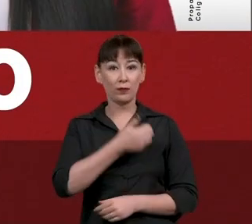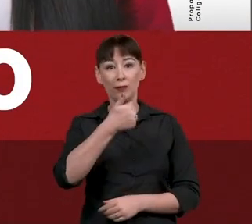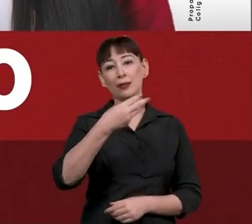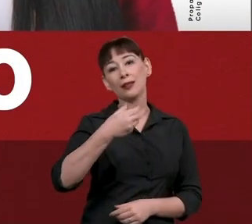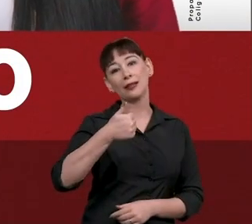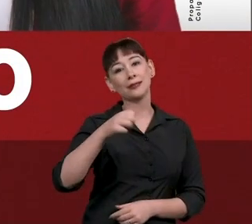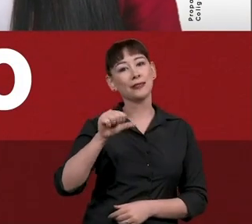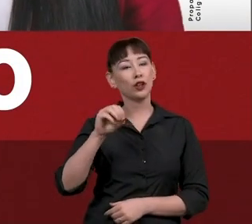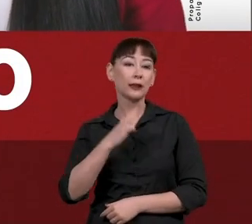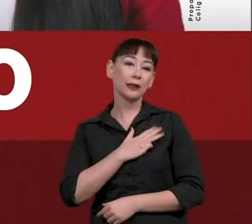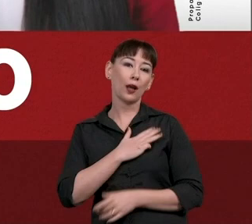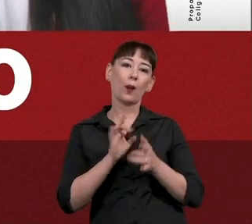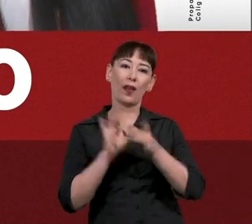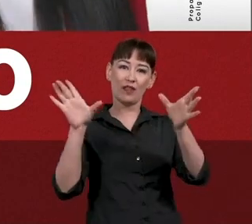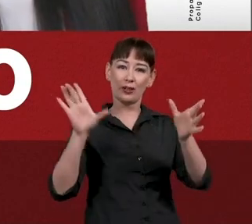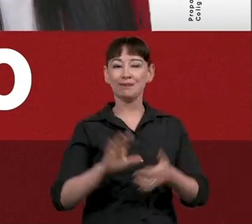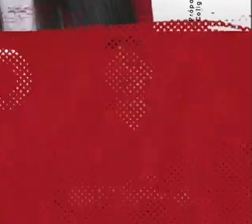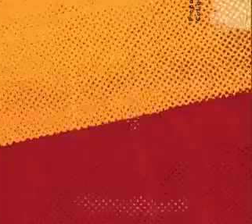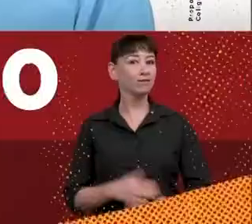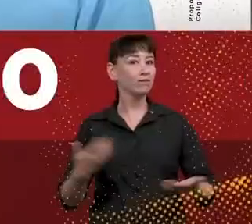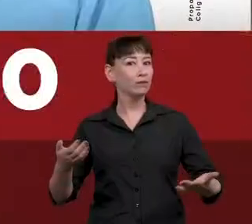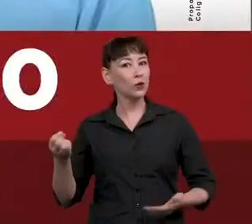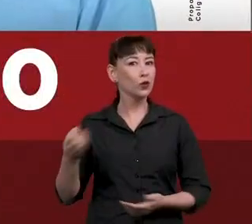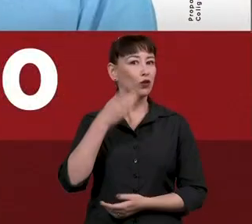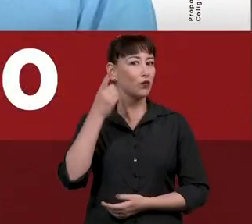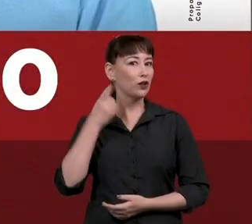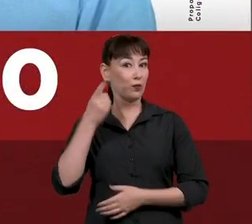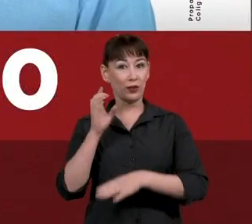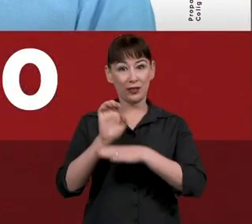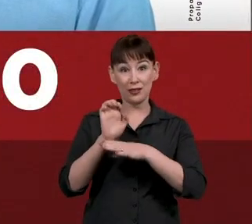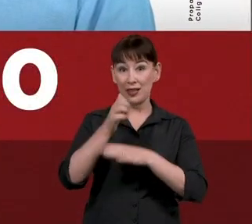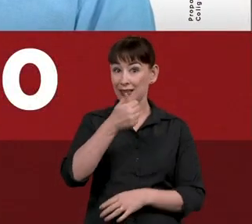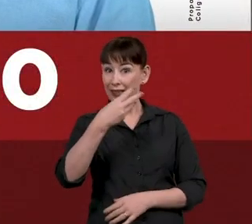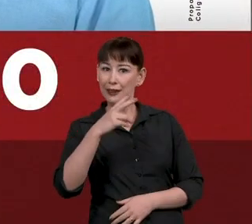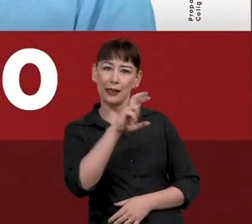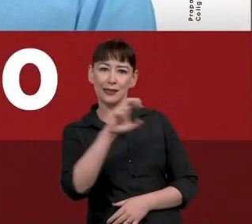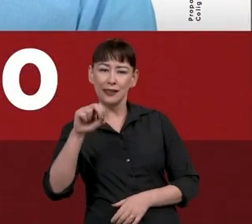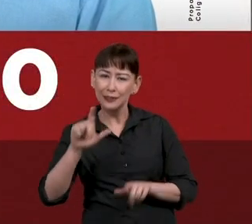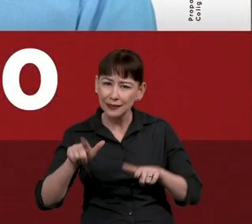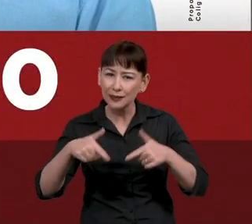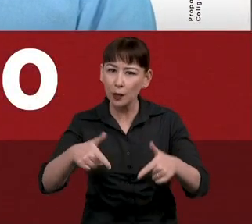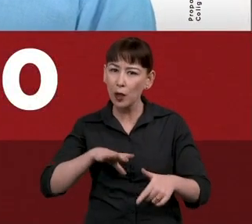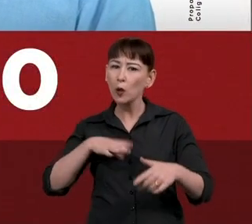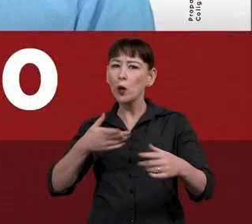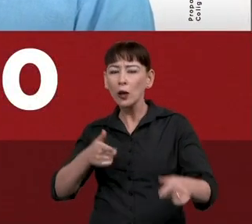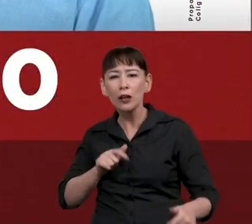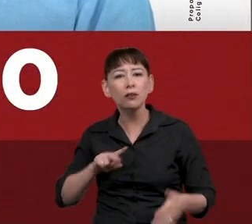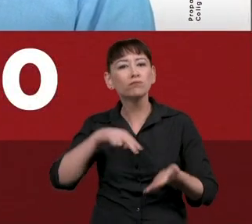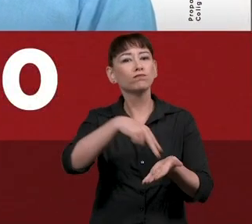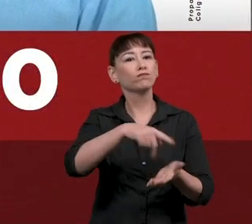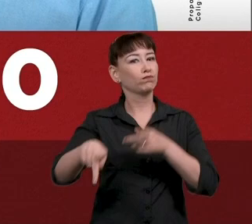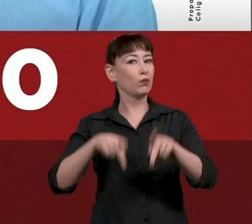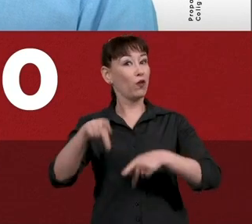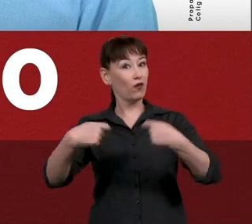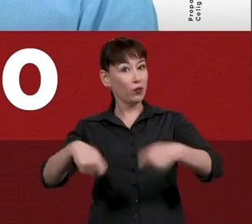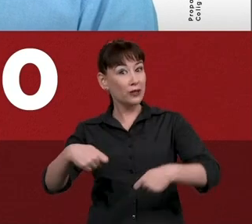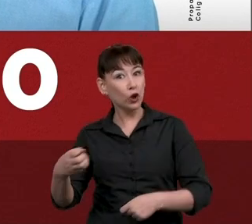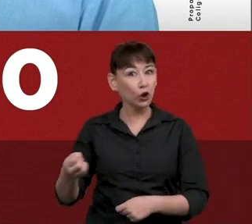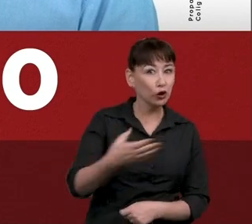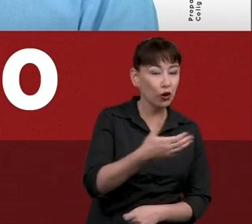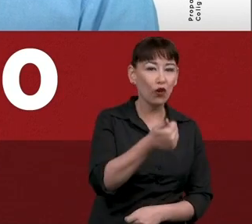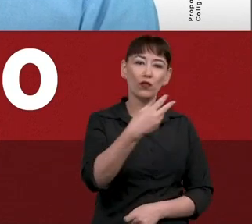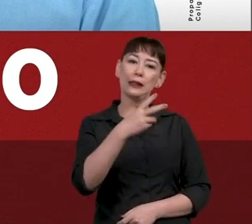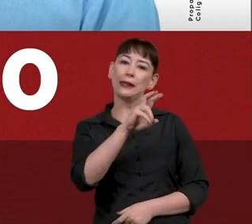voto, Patrícia Melo, 13180, Lula Livre. O novo estadual, Silésio Miranda, 13500. Trabalho e coragem para fazer o enfrentamento que o povo precisa.